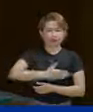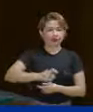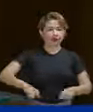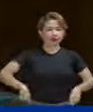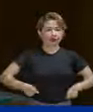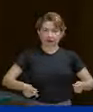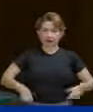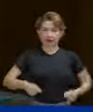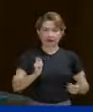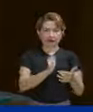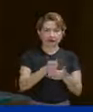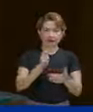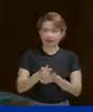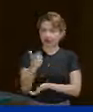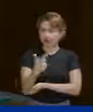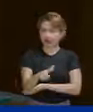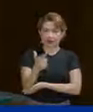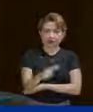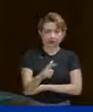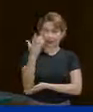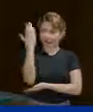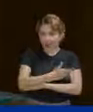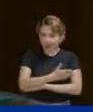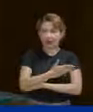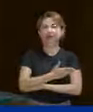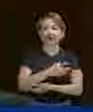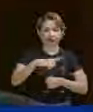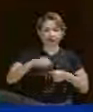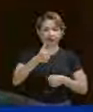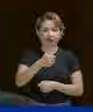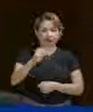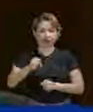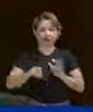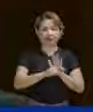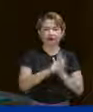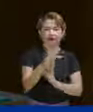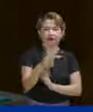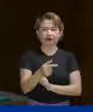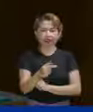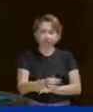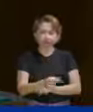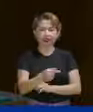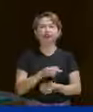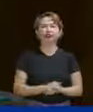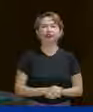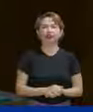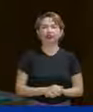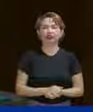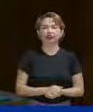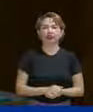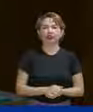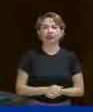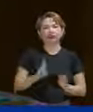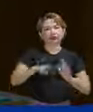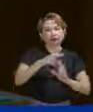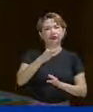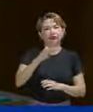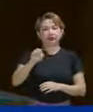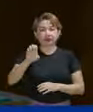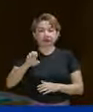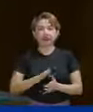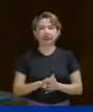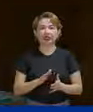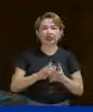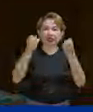despesa, já que o artigo 18, parágrafo 7º, inciso 1 da mesma norma de regência,